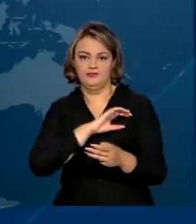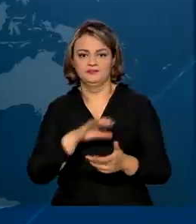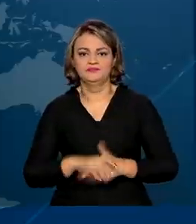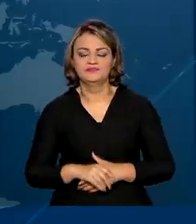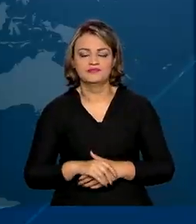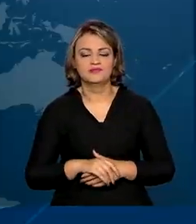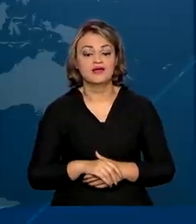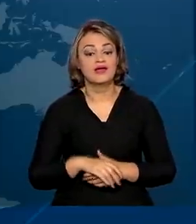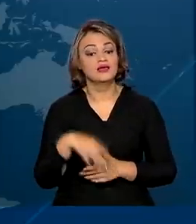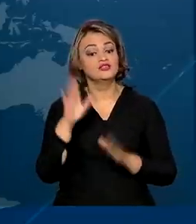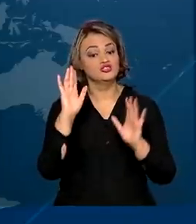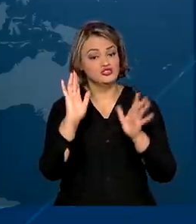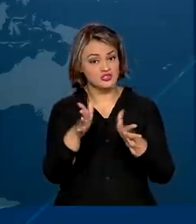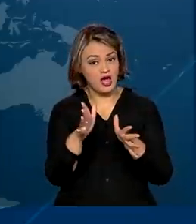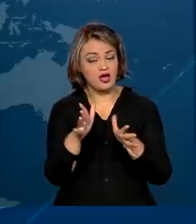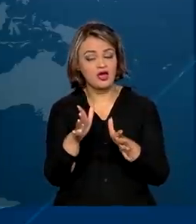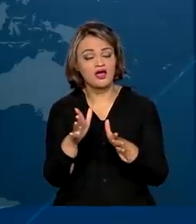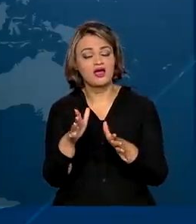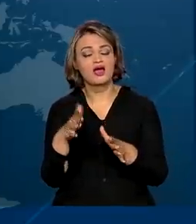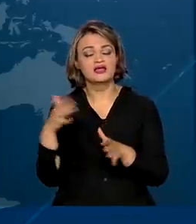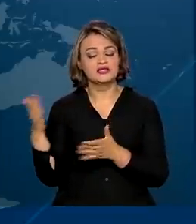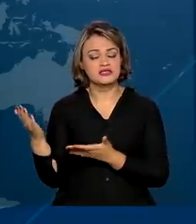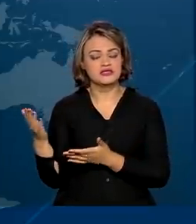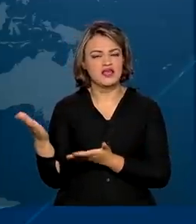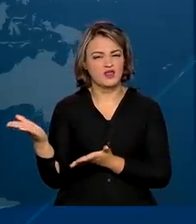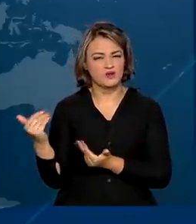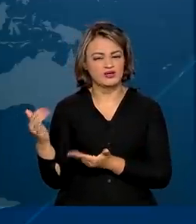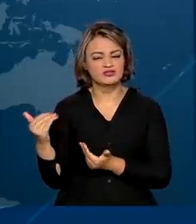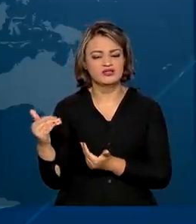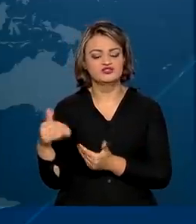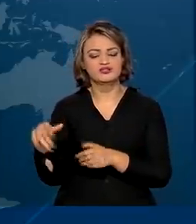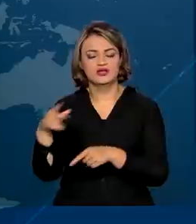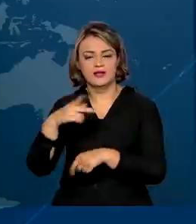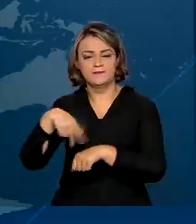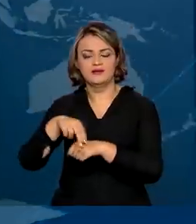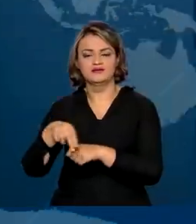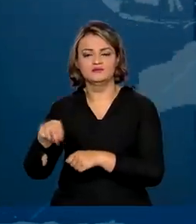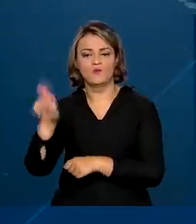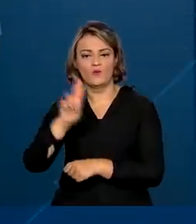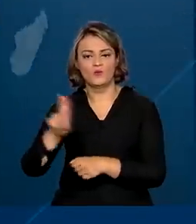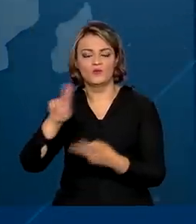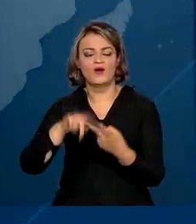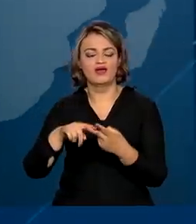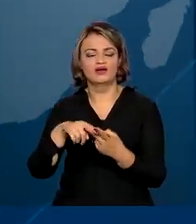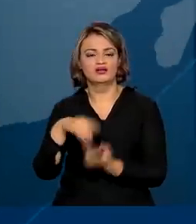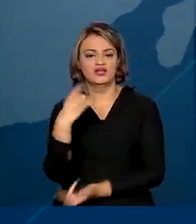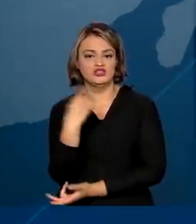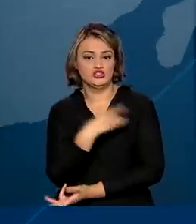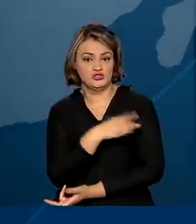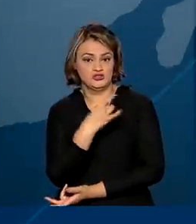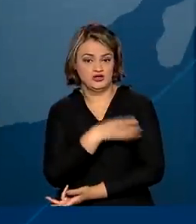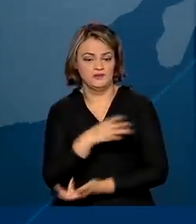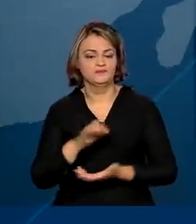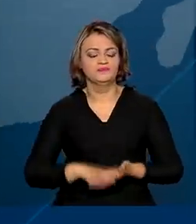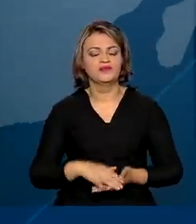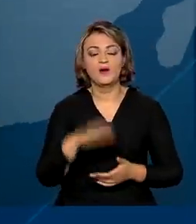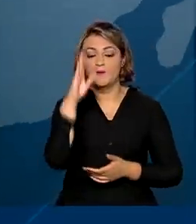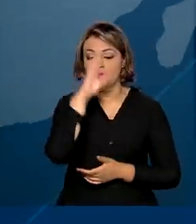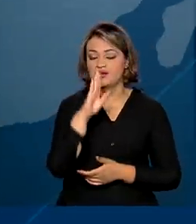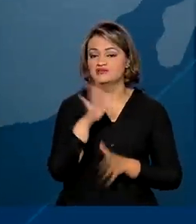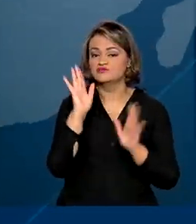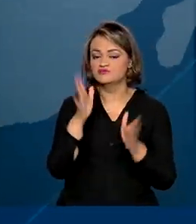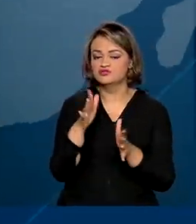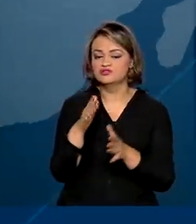e também já pode ser aplicada em adolescentes no Uruguai e no Chile o Brasil já tem contratado